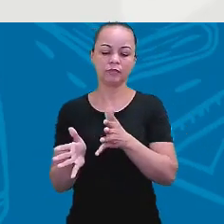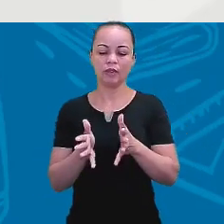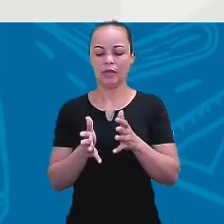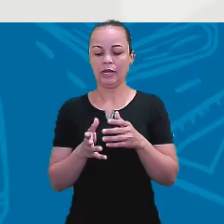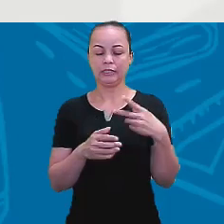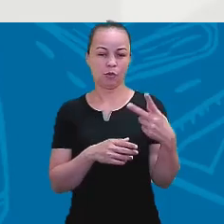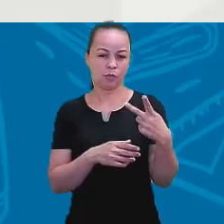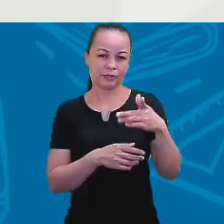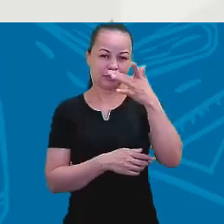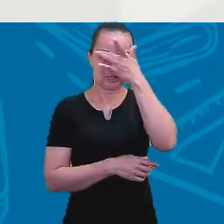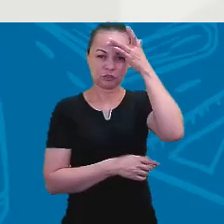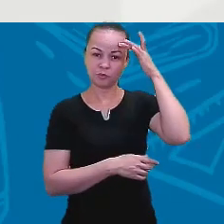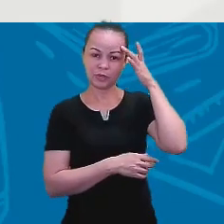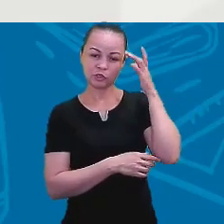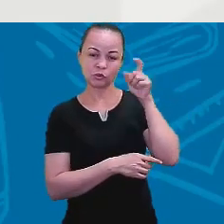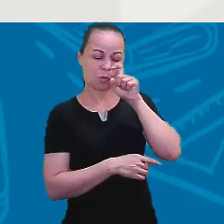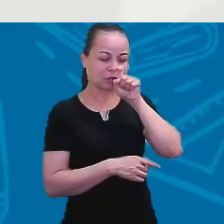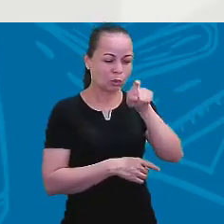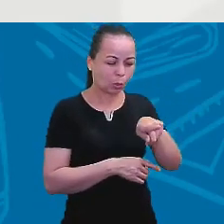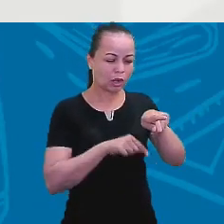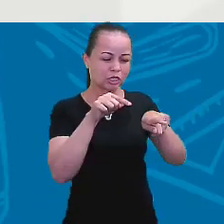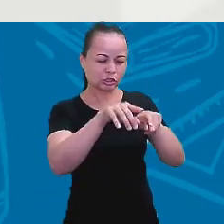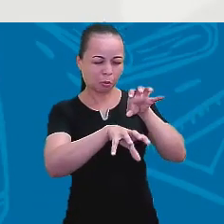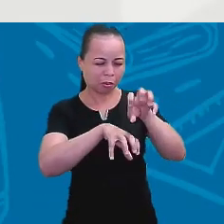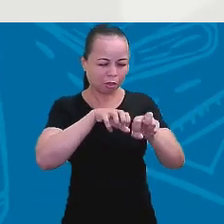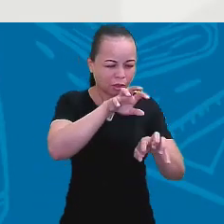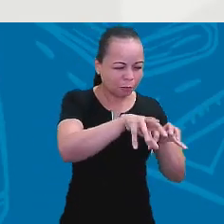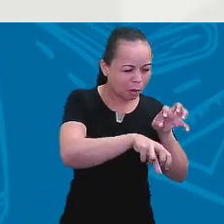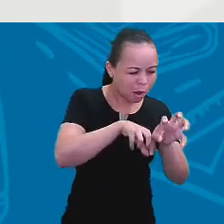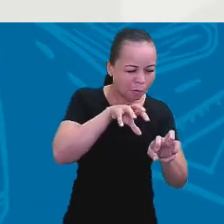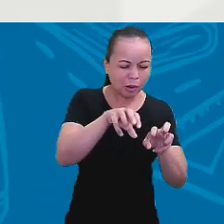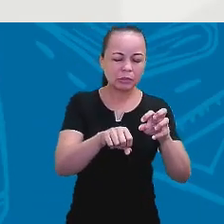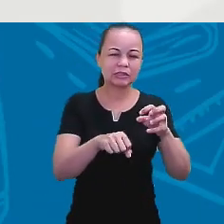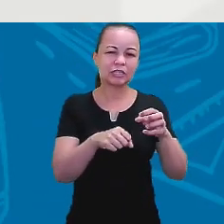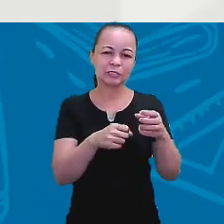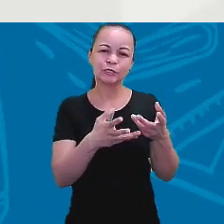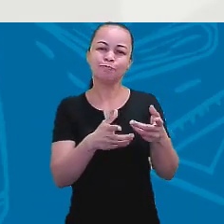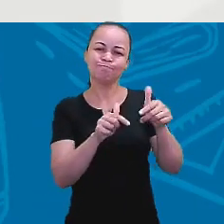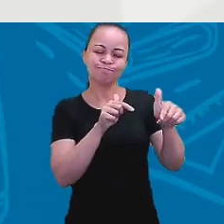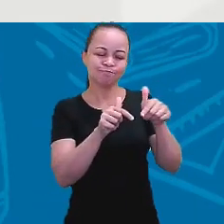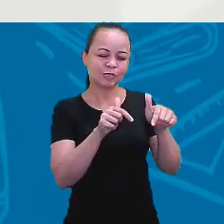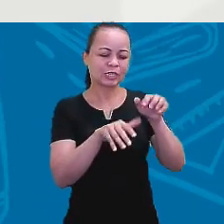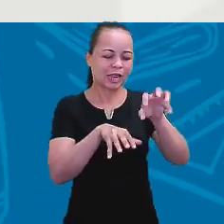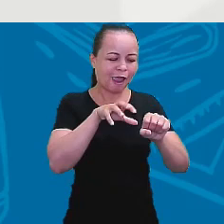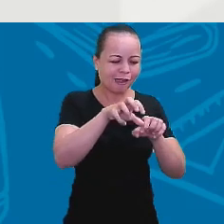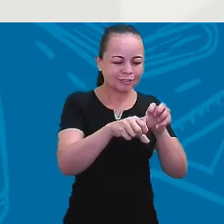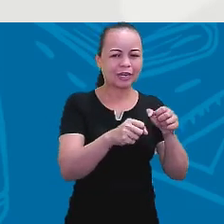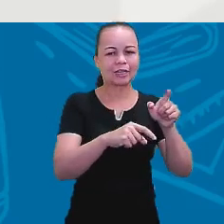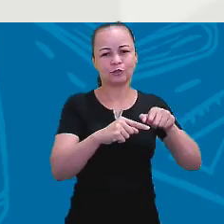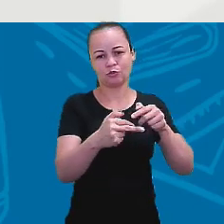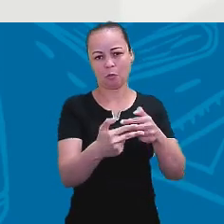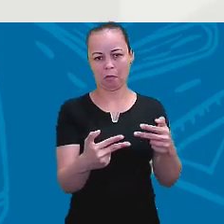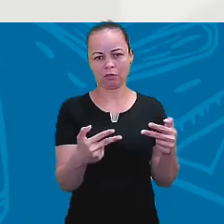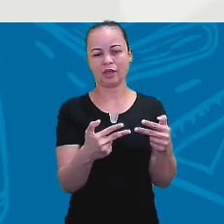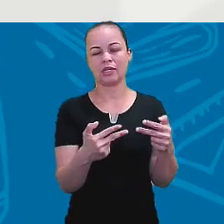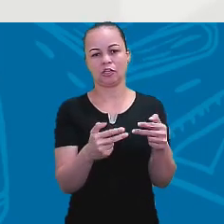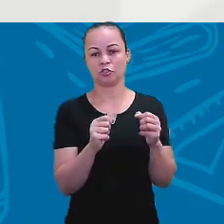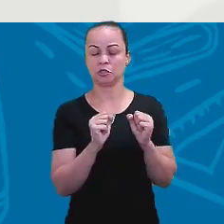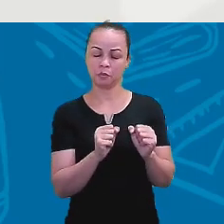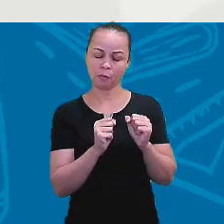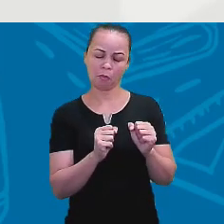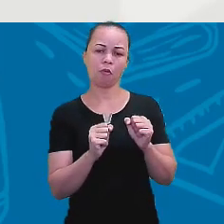encontra pessoas, né, que estão ali trabalhando, estão sobrevivendo, né, da retirada desses materiais que podem